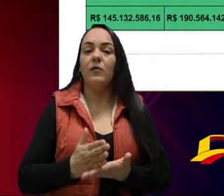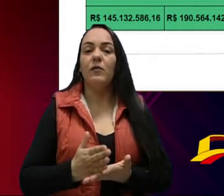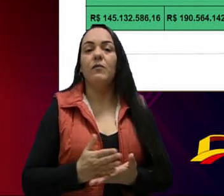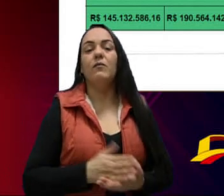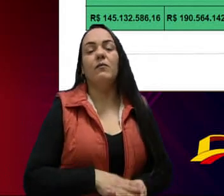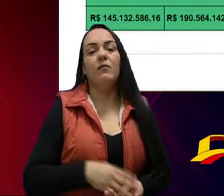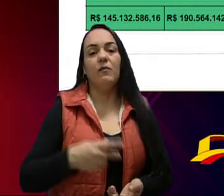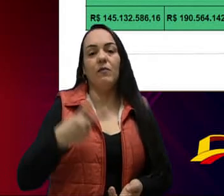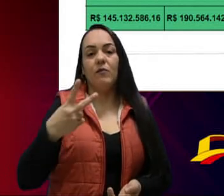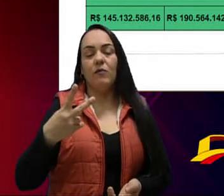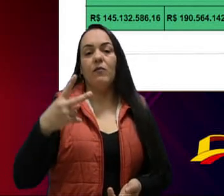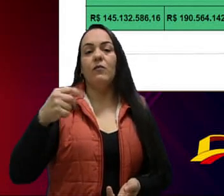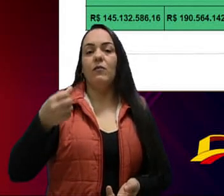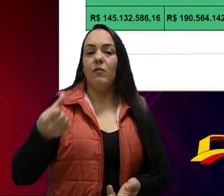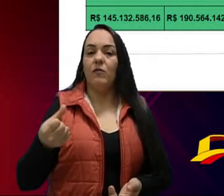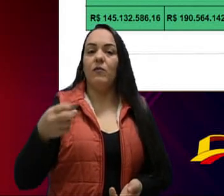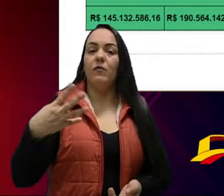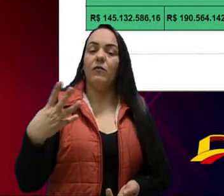atualizado